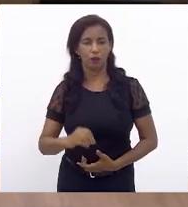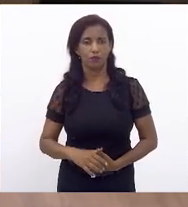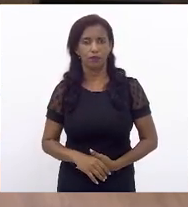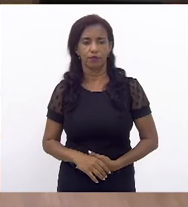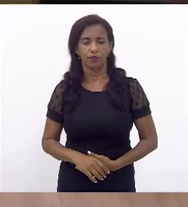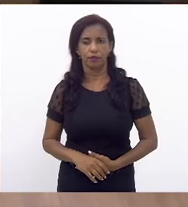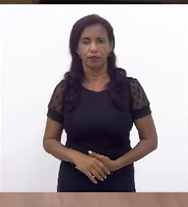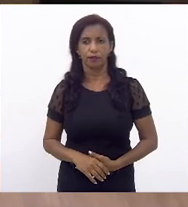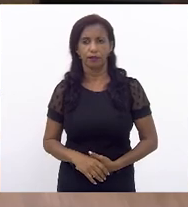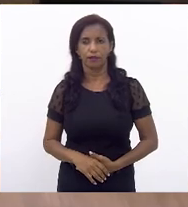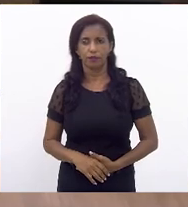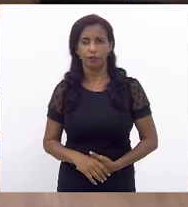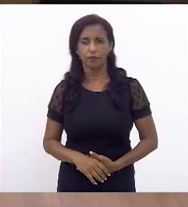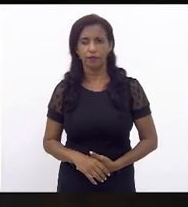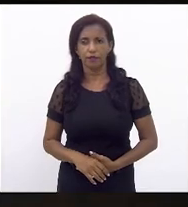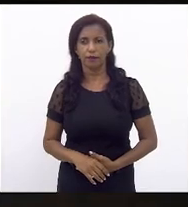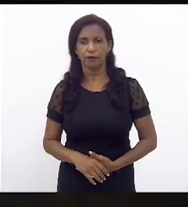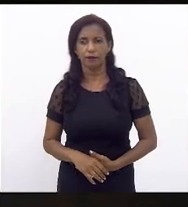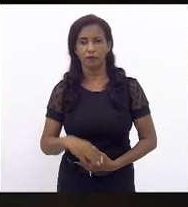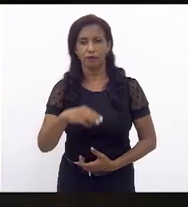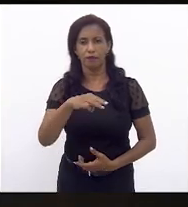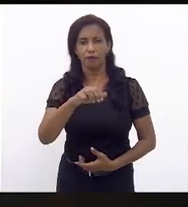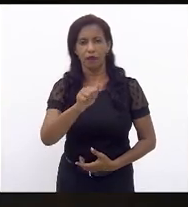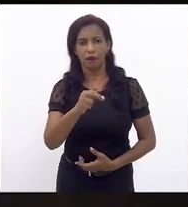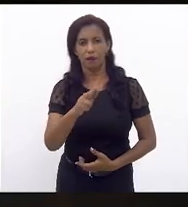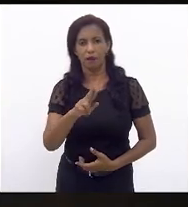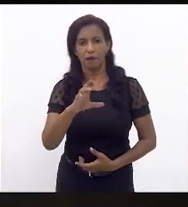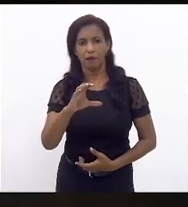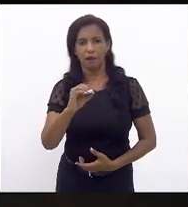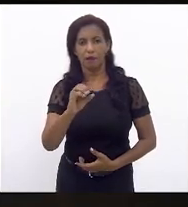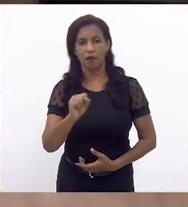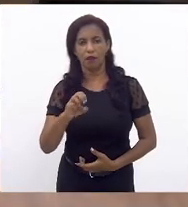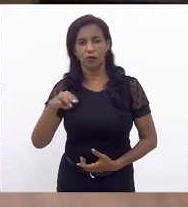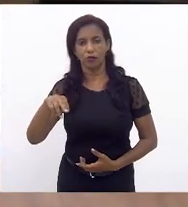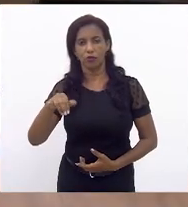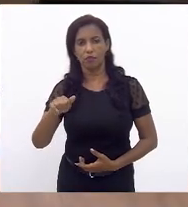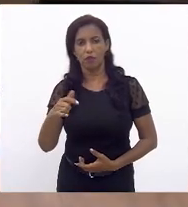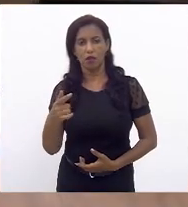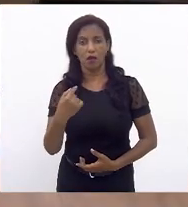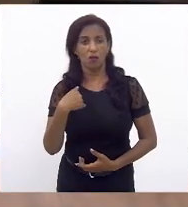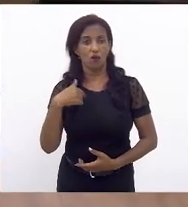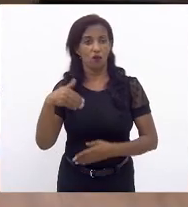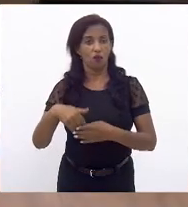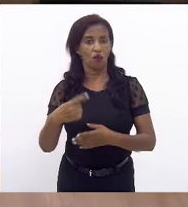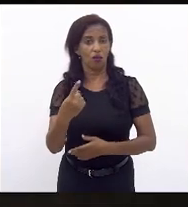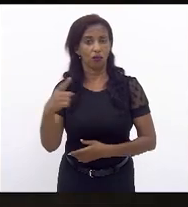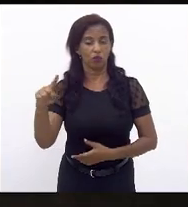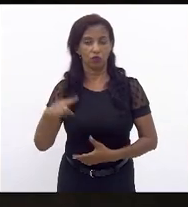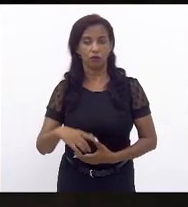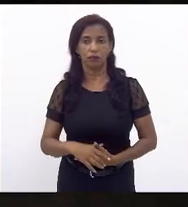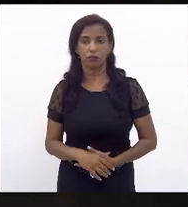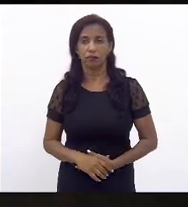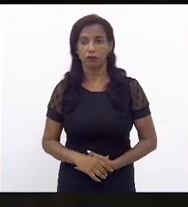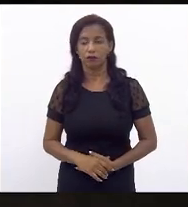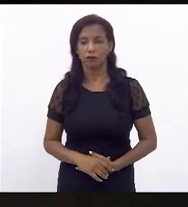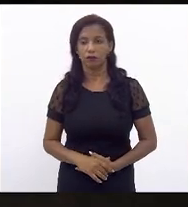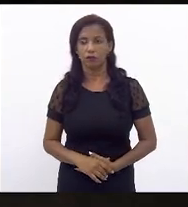Abraão. Deputado Marcos Miller. Eu voto não. Deputado.